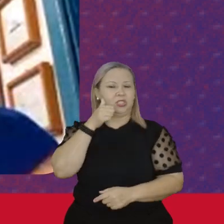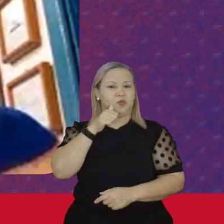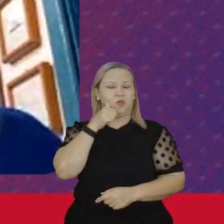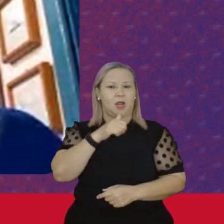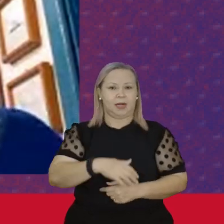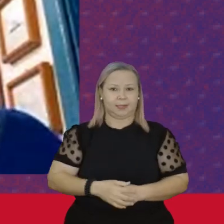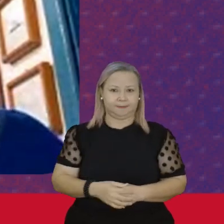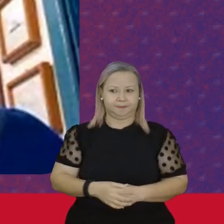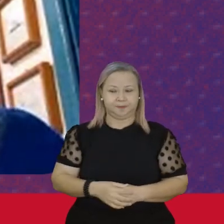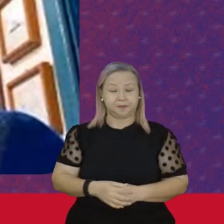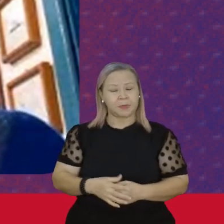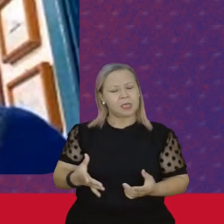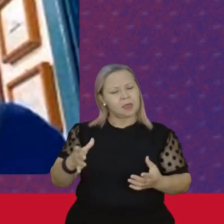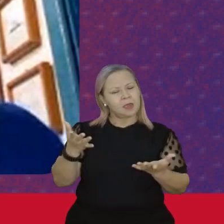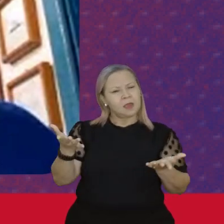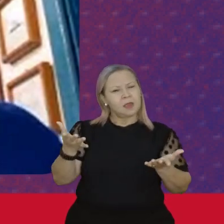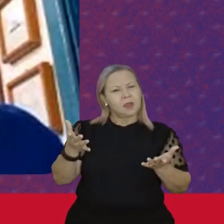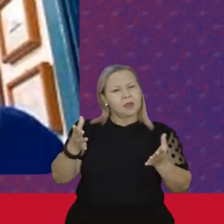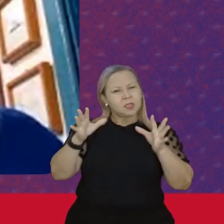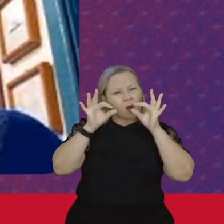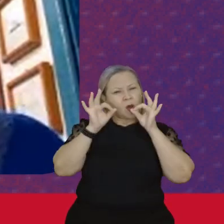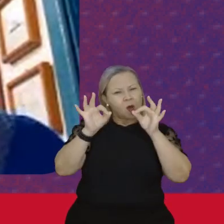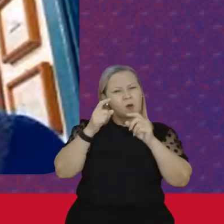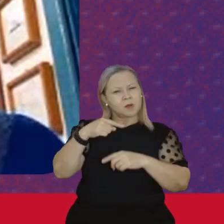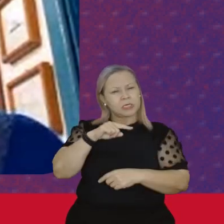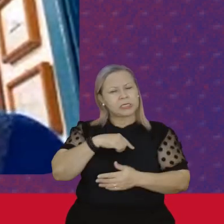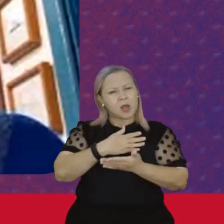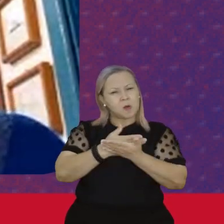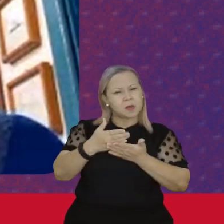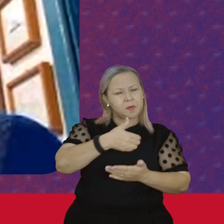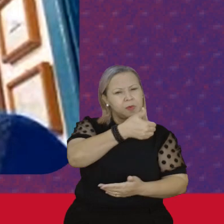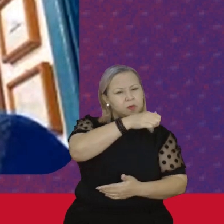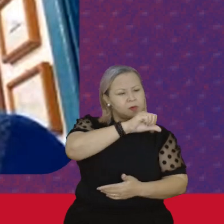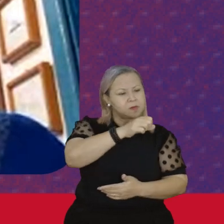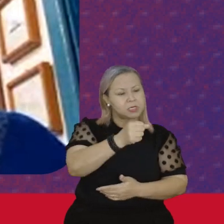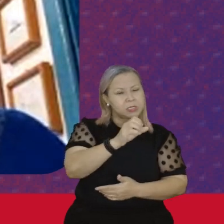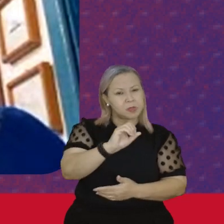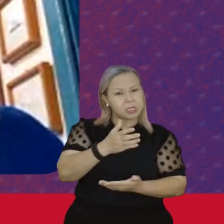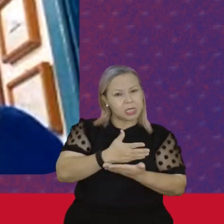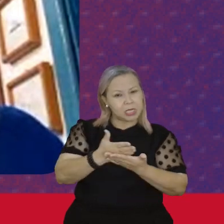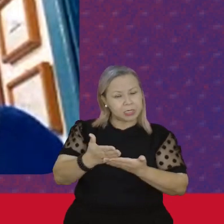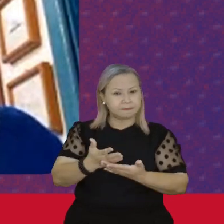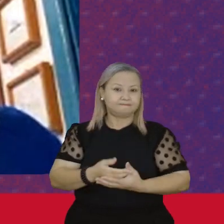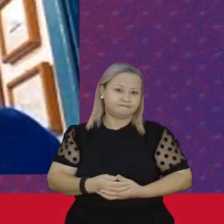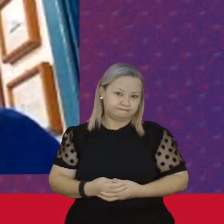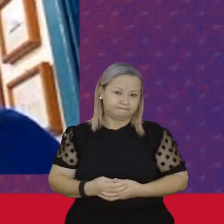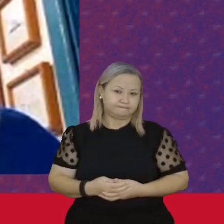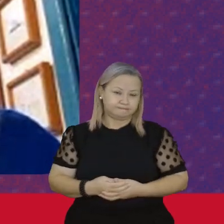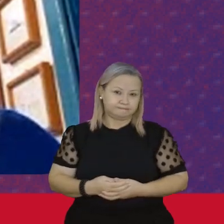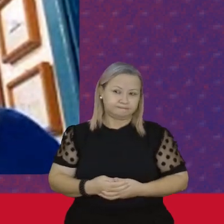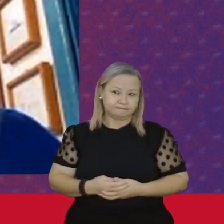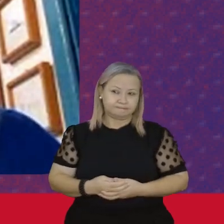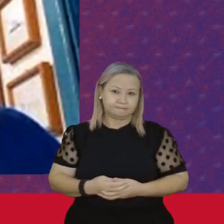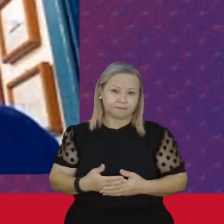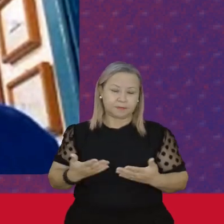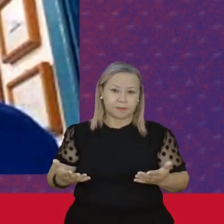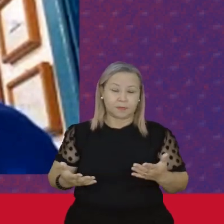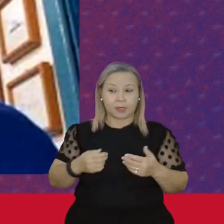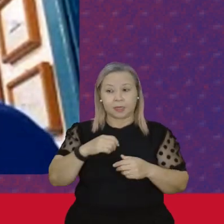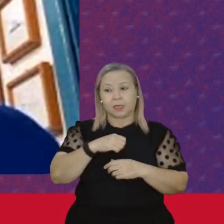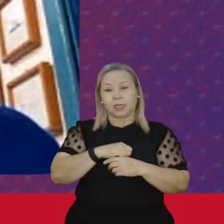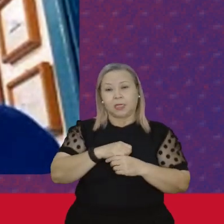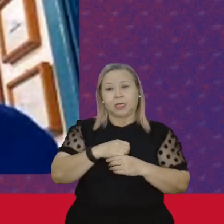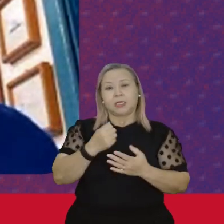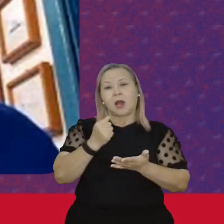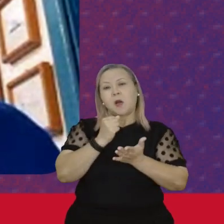É interessante que nós começamos lá em 1980, né, que eu acho que marca que é a criação do SOS